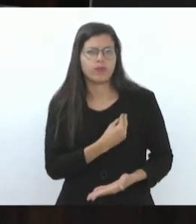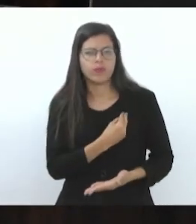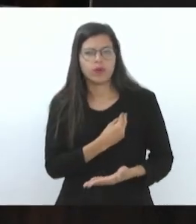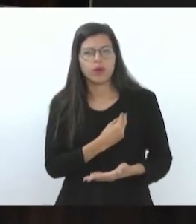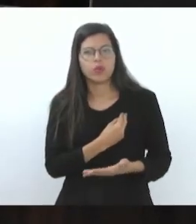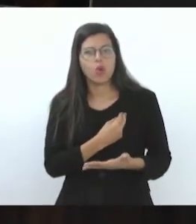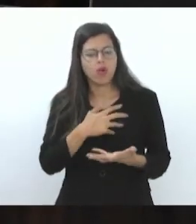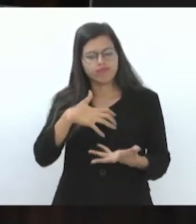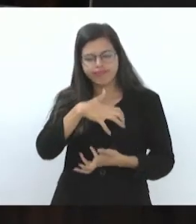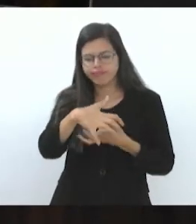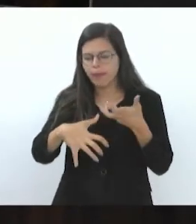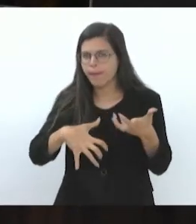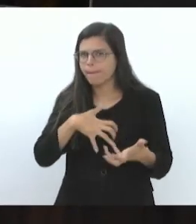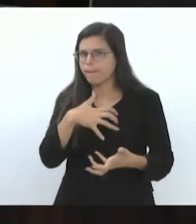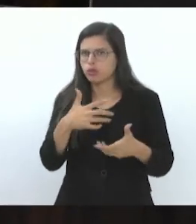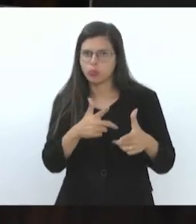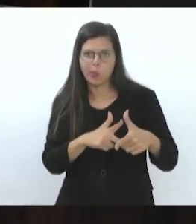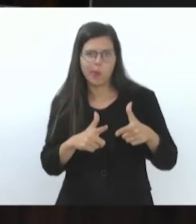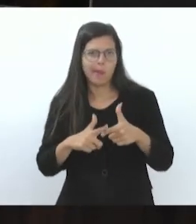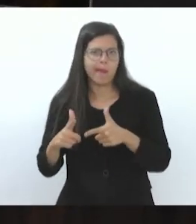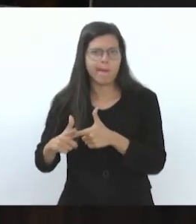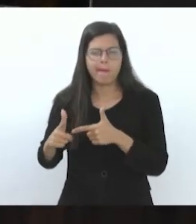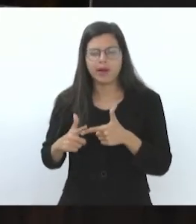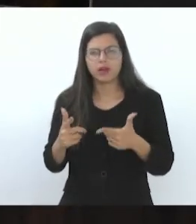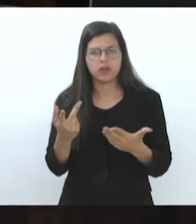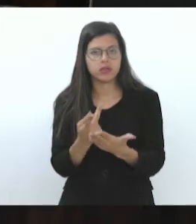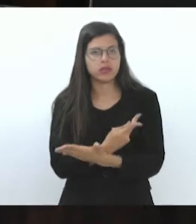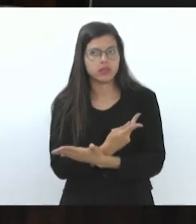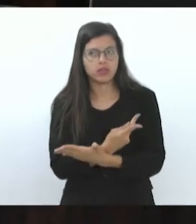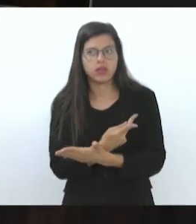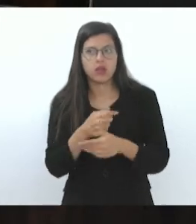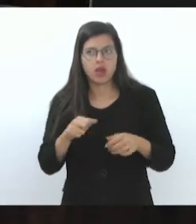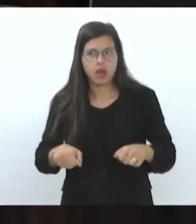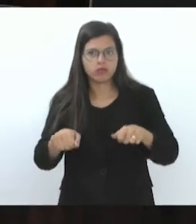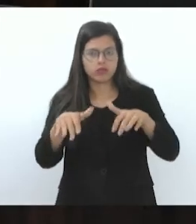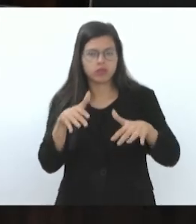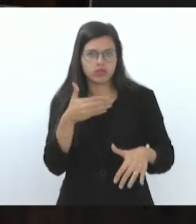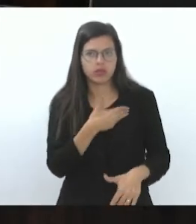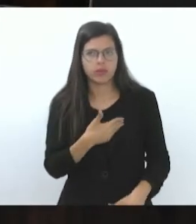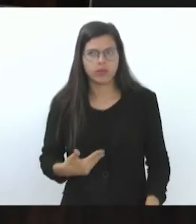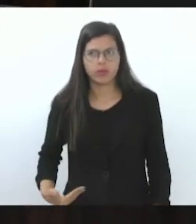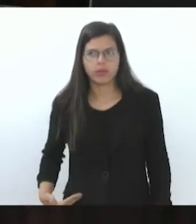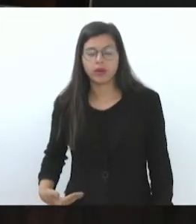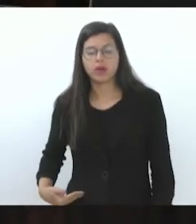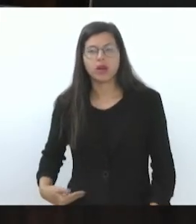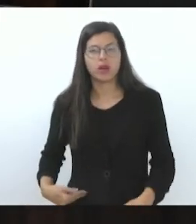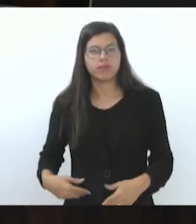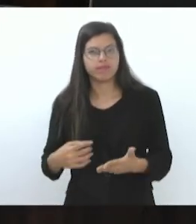acontecendo. Então, como a audiência pública deve ser marcada antes do recesso,